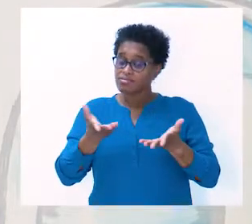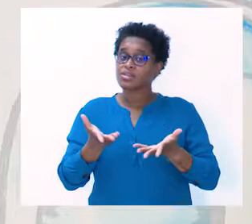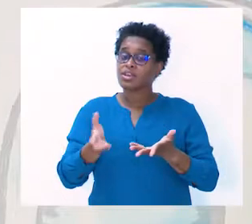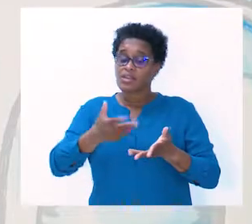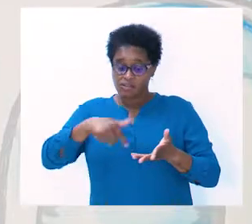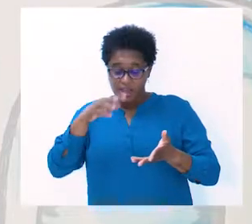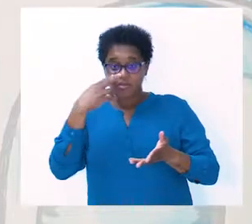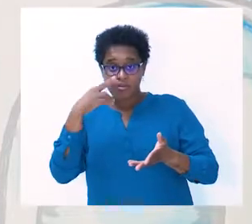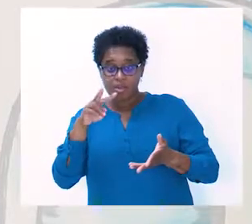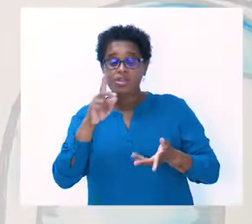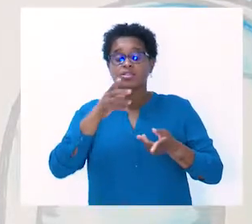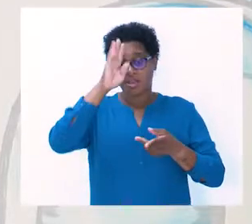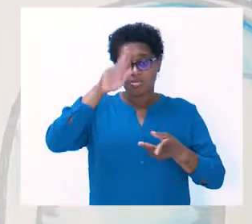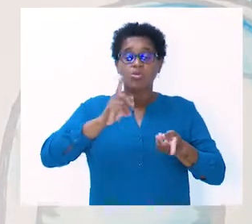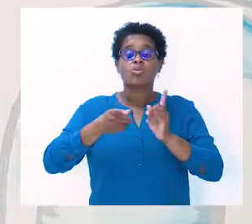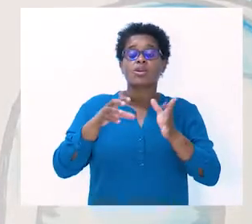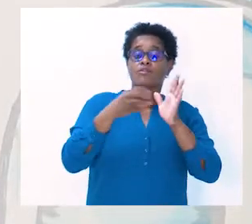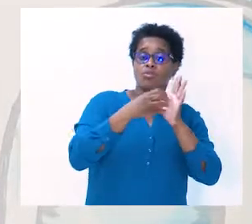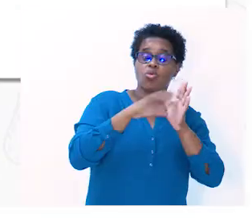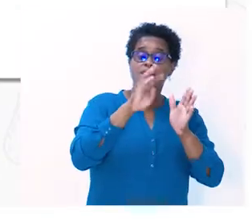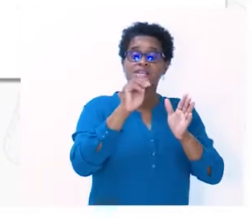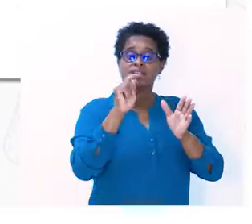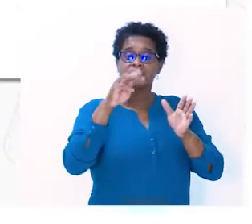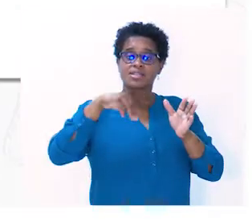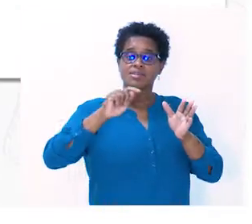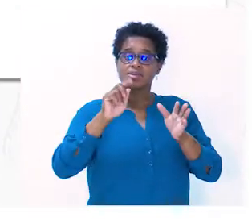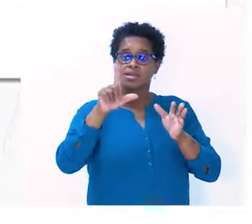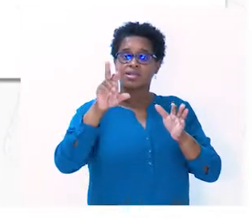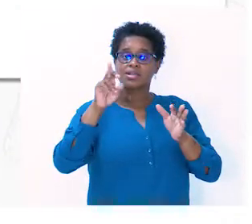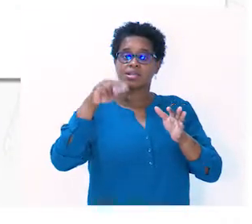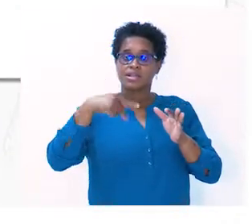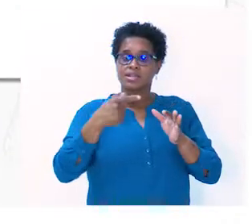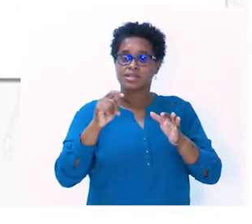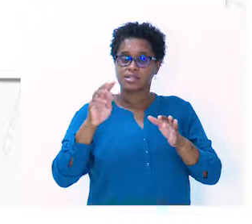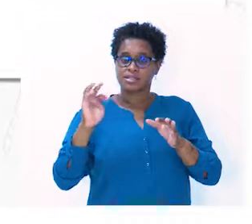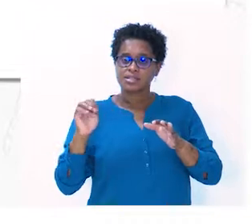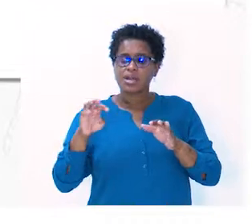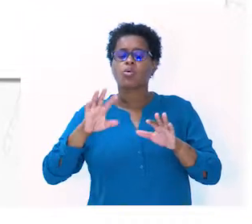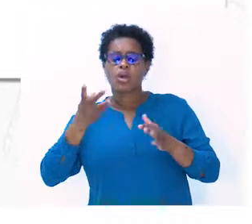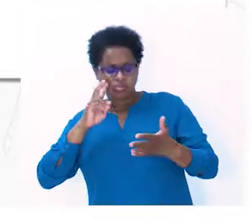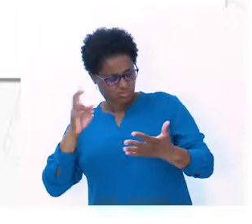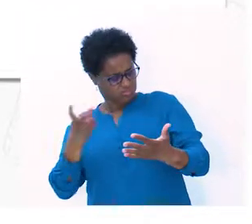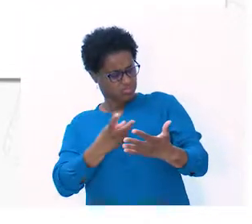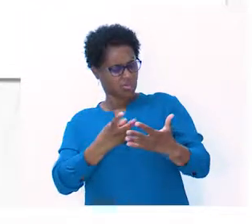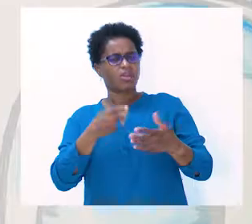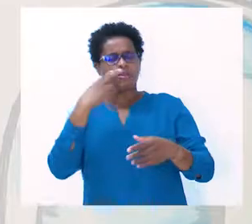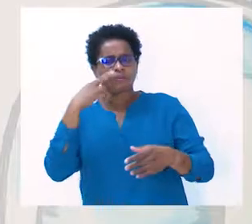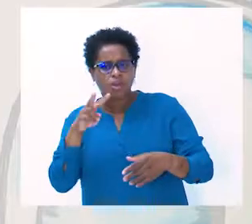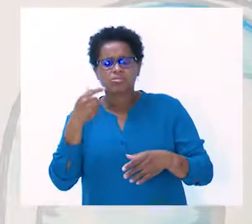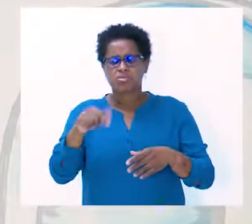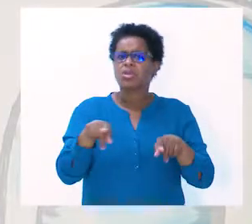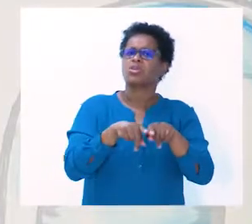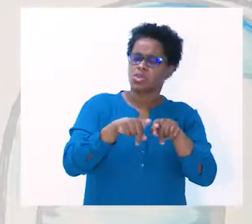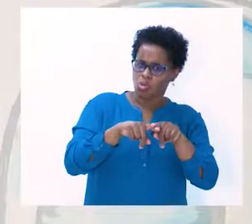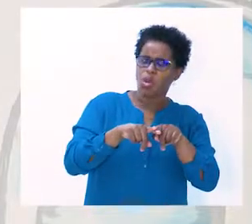nós vamos descobrir o que são figuras semelhantes. Ao observá-las, verificamos que têm a mesma forma, como eu tinha